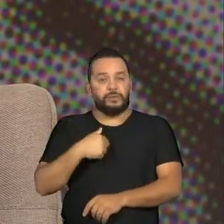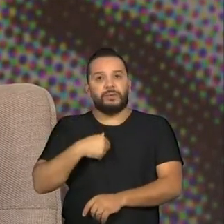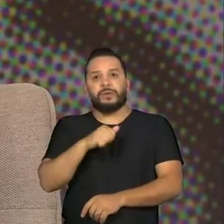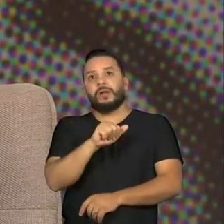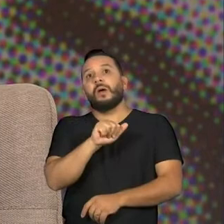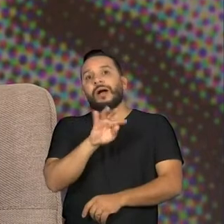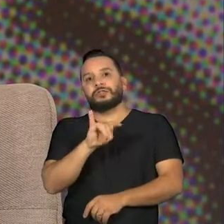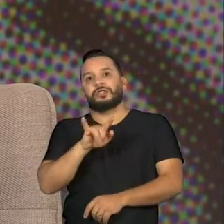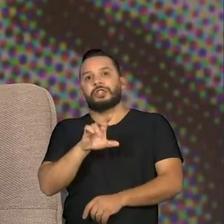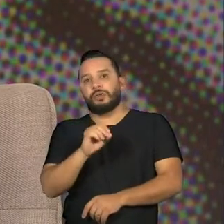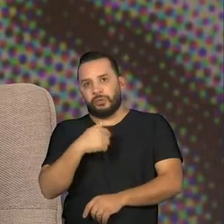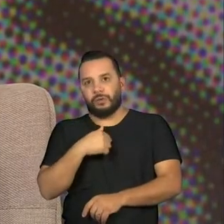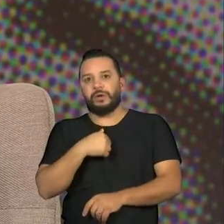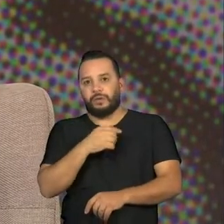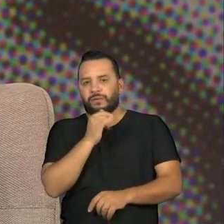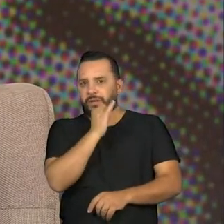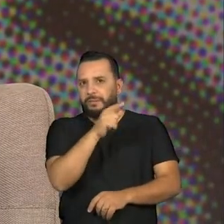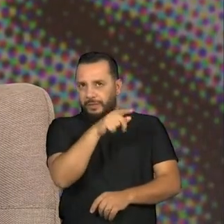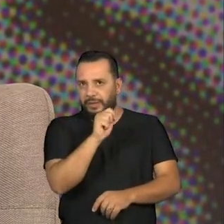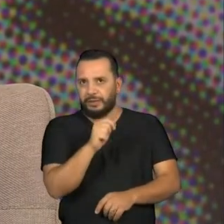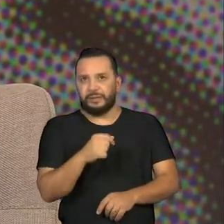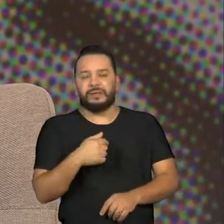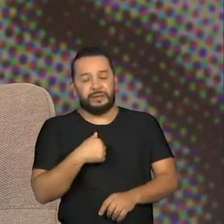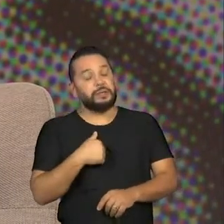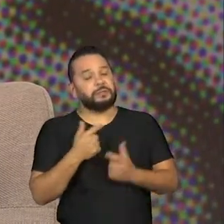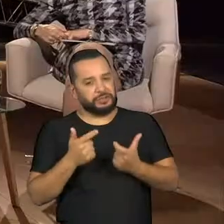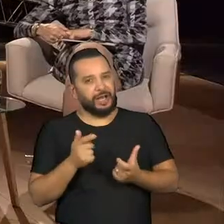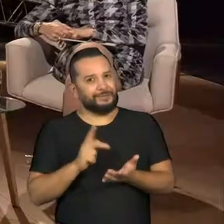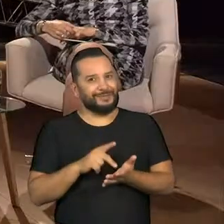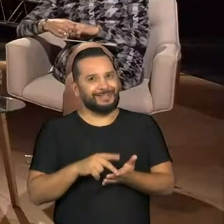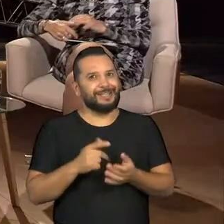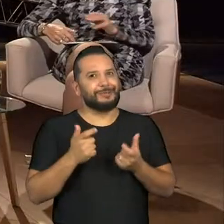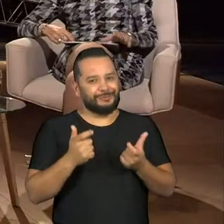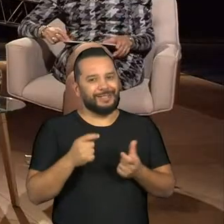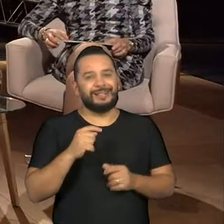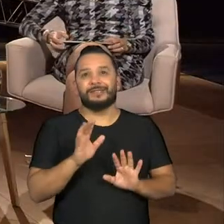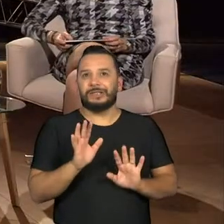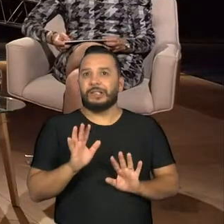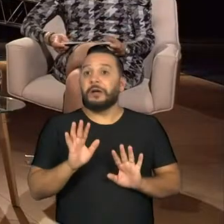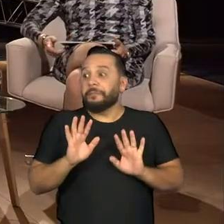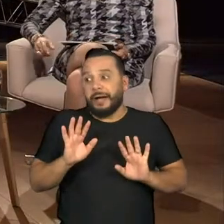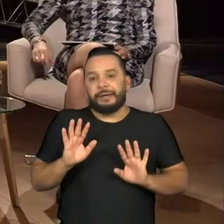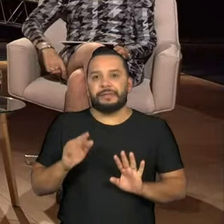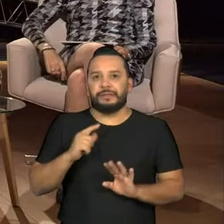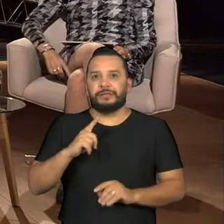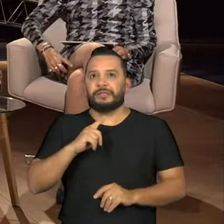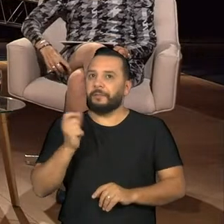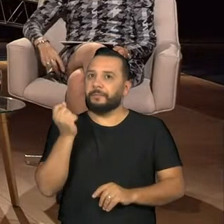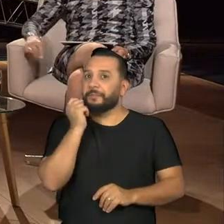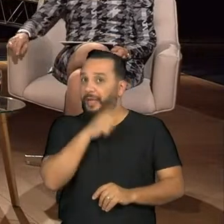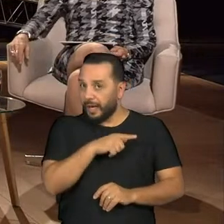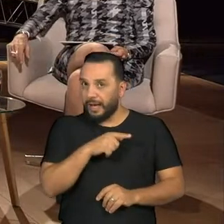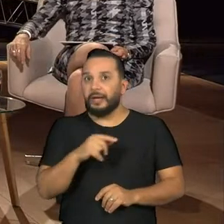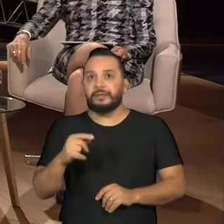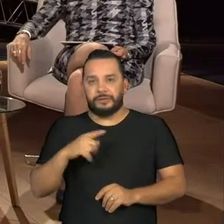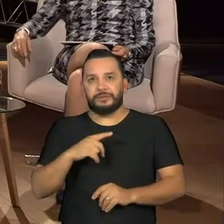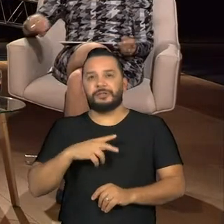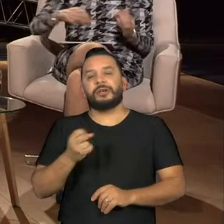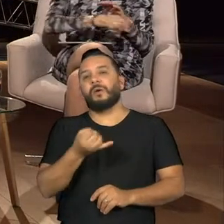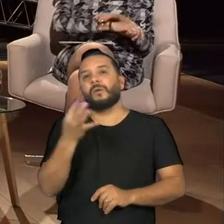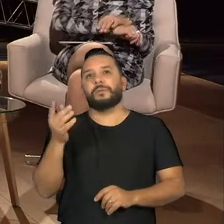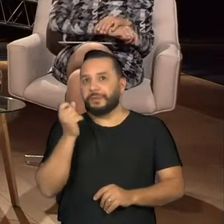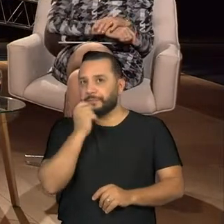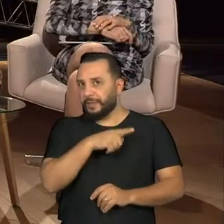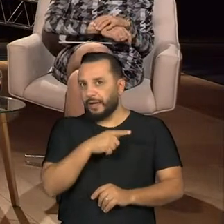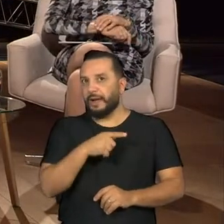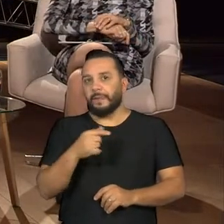chamou, eu era enjoadinha. Não é que eu era enjoada, mas tinha piadas que eu fazia, tipo essas piadas